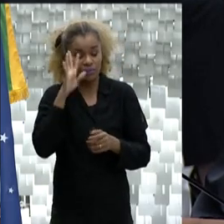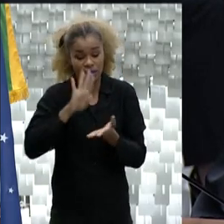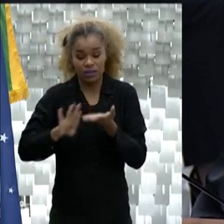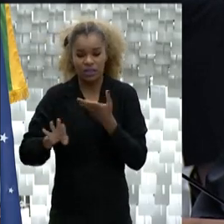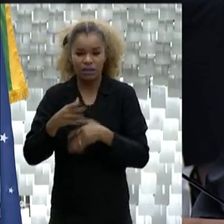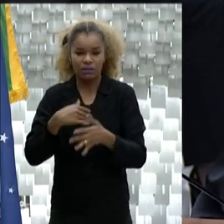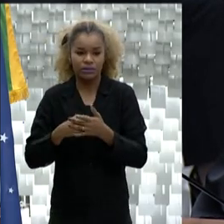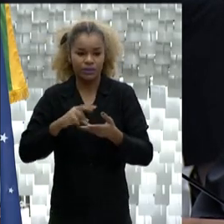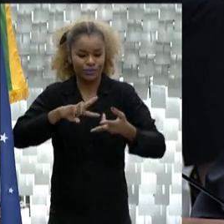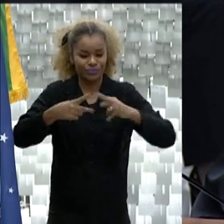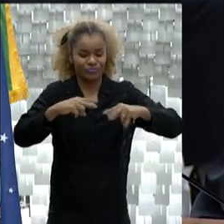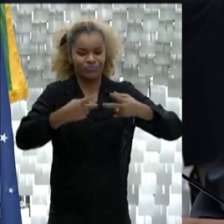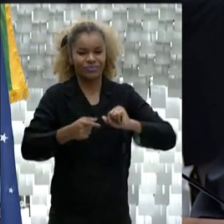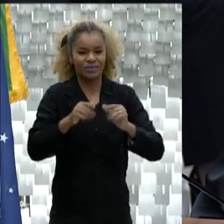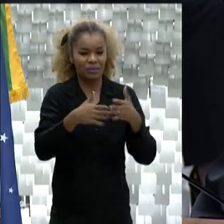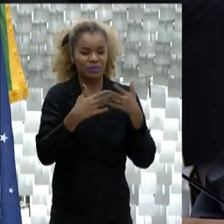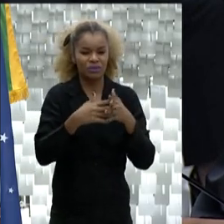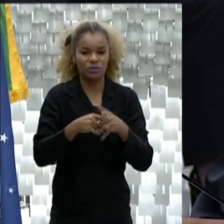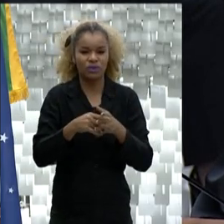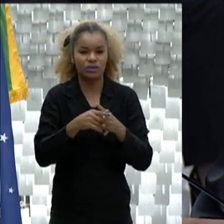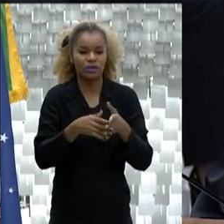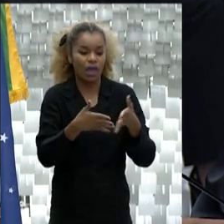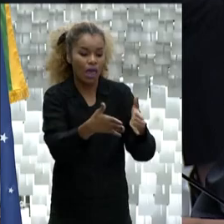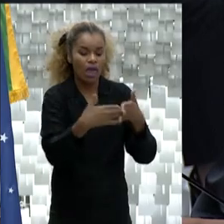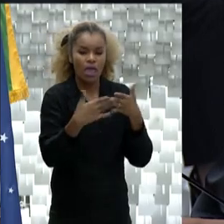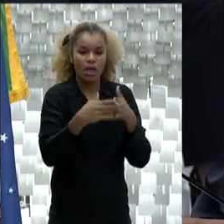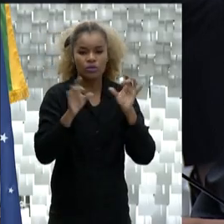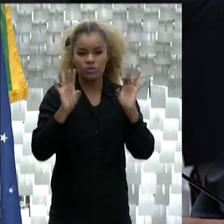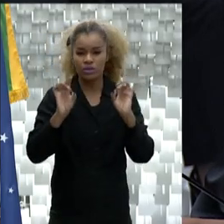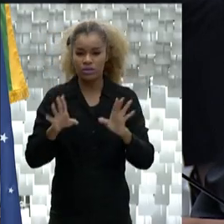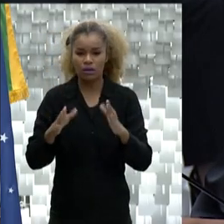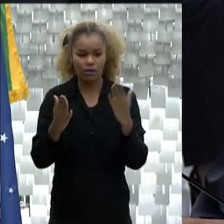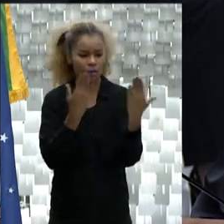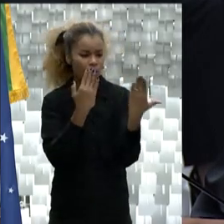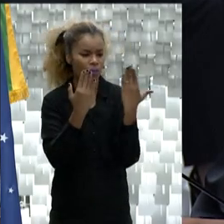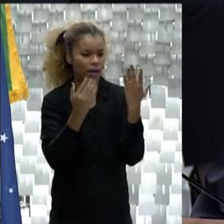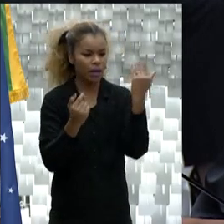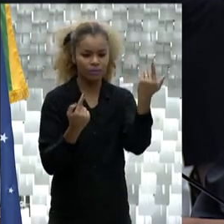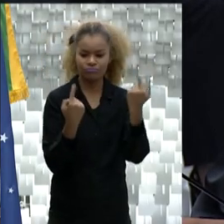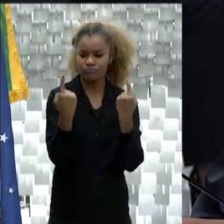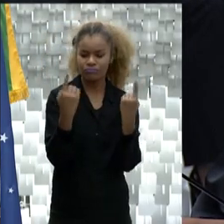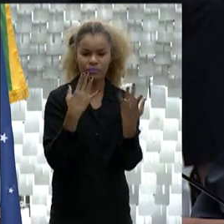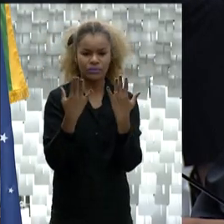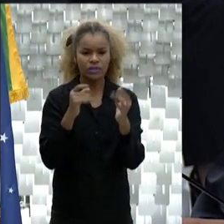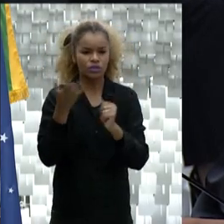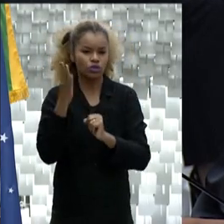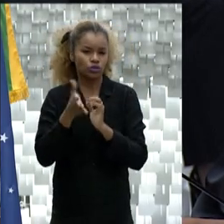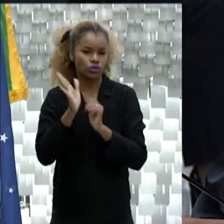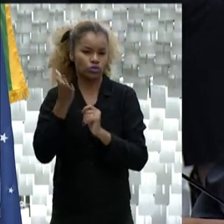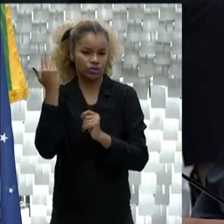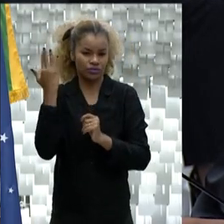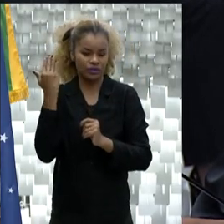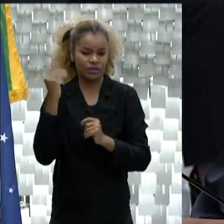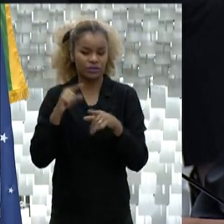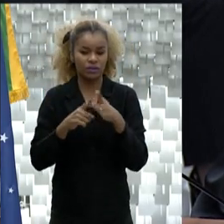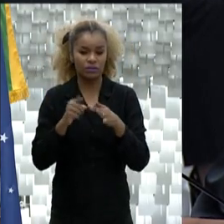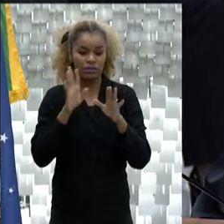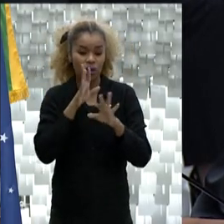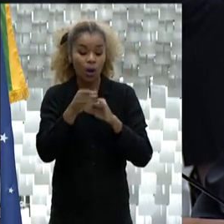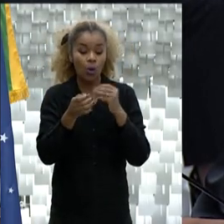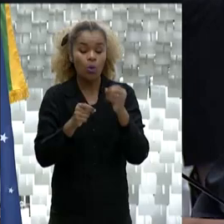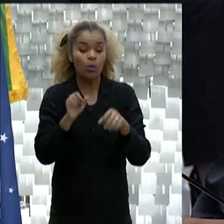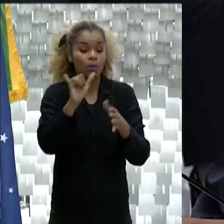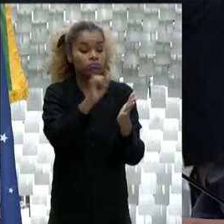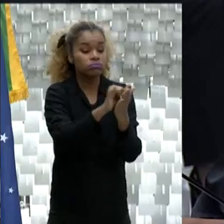de recursos especiais, compará-las com entendimentos adotados nos acordos recorridos, listar as